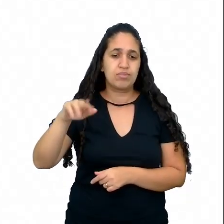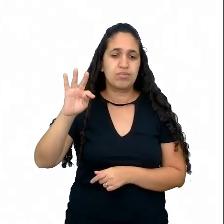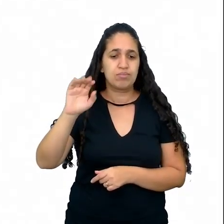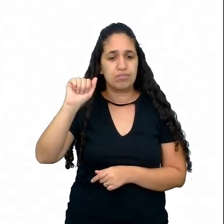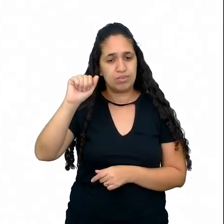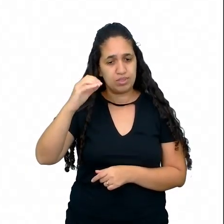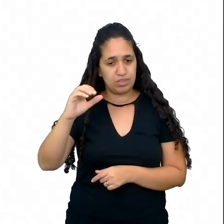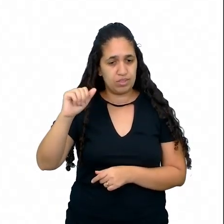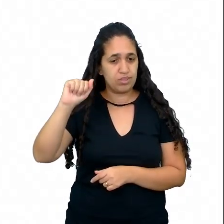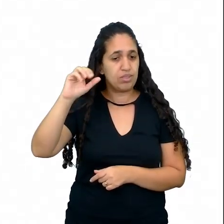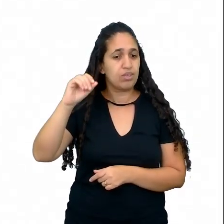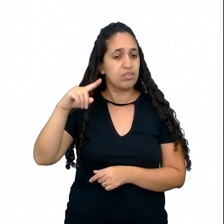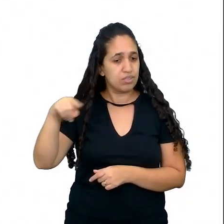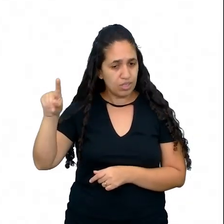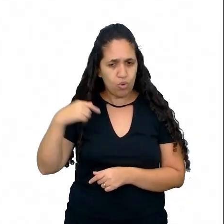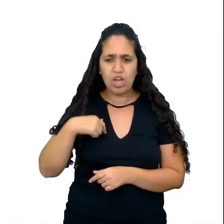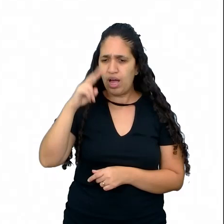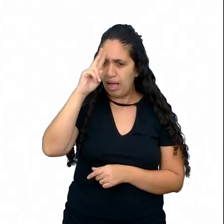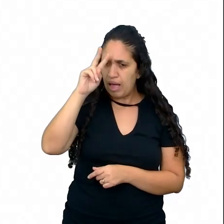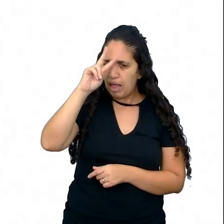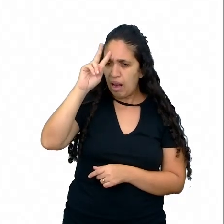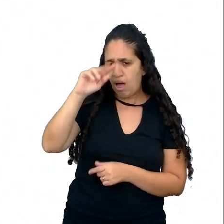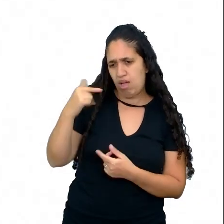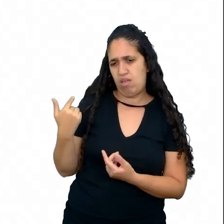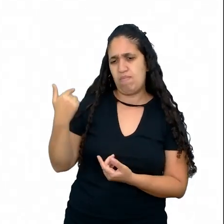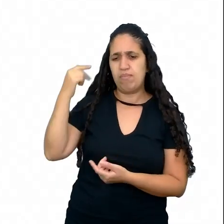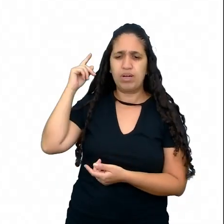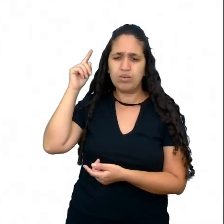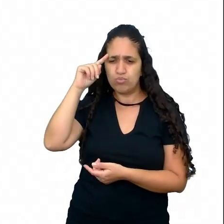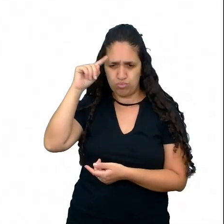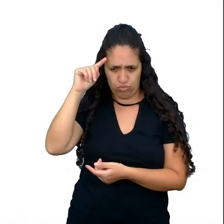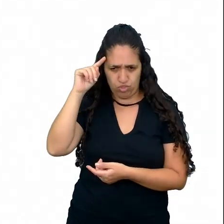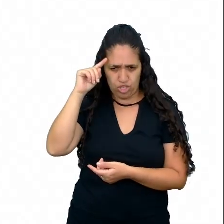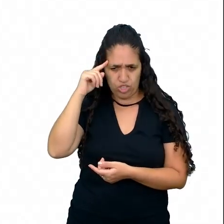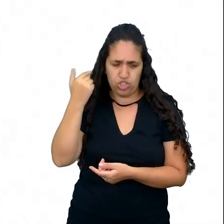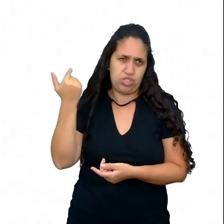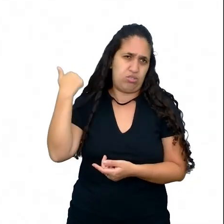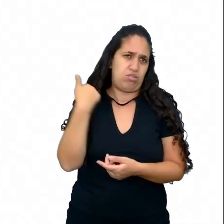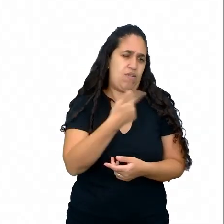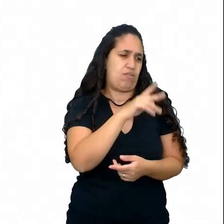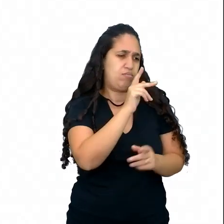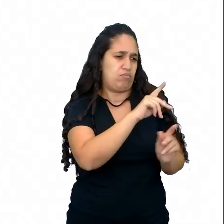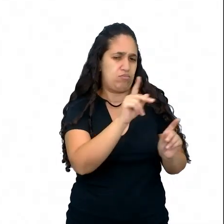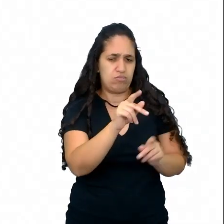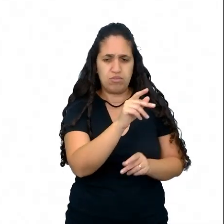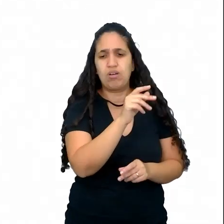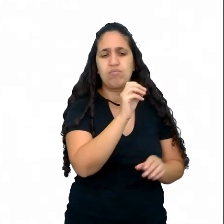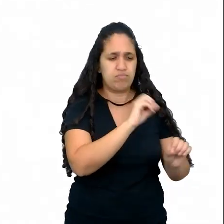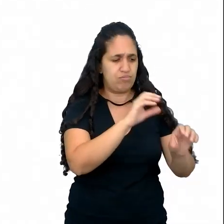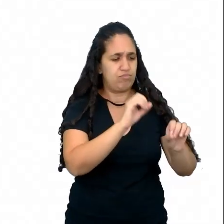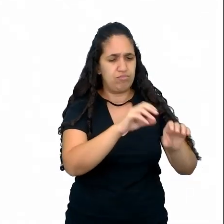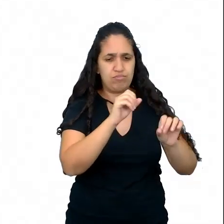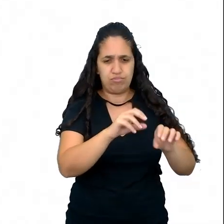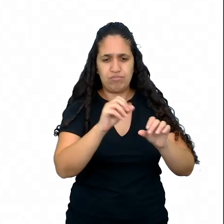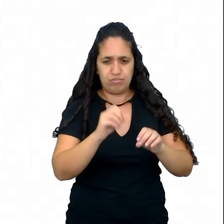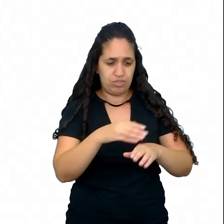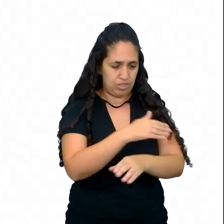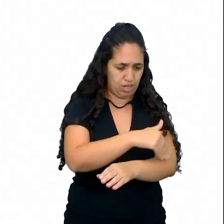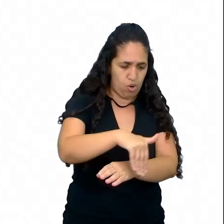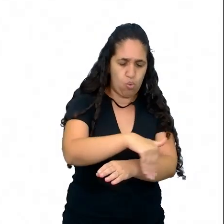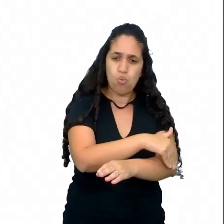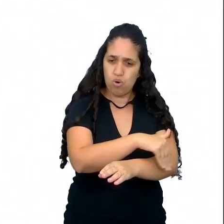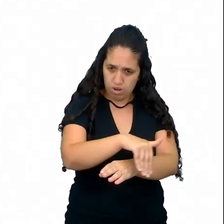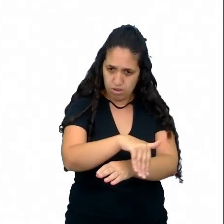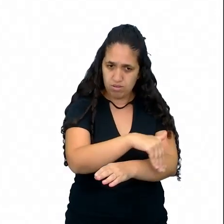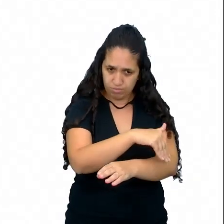conceitos do nosso cotidiano, do nosso dia a dia. Eu lembro que uma vez dando aula, né, a gente estava falando de pavimentação, principalmente das ruas, e veio a